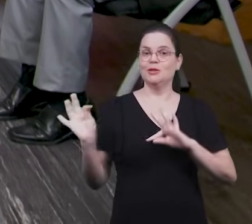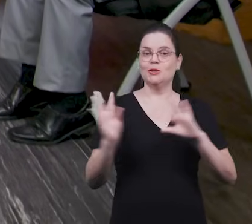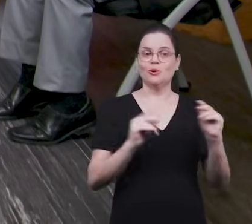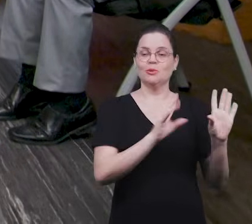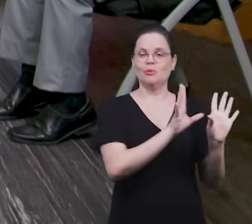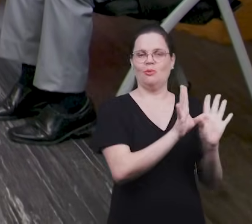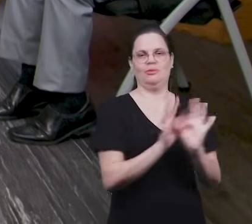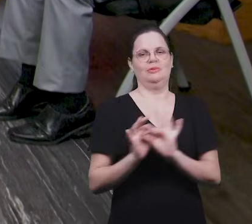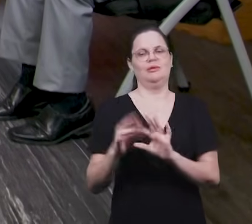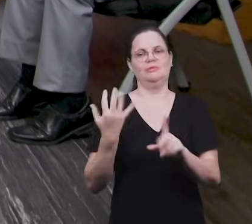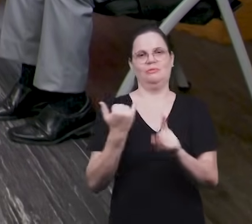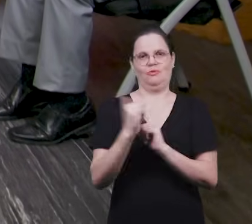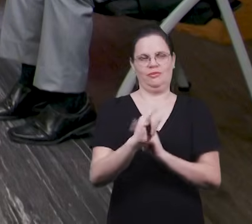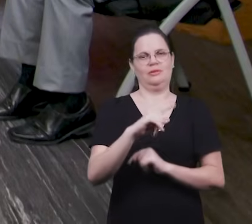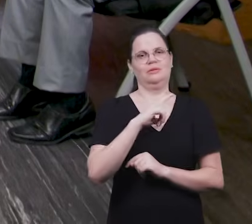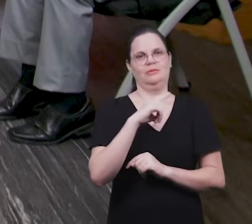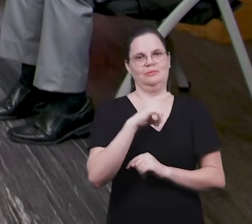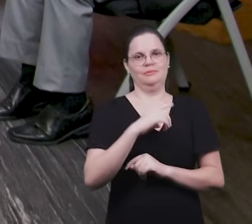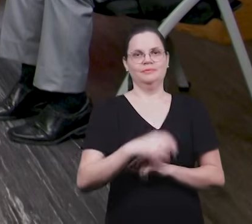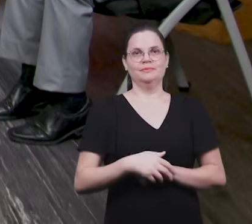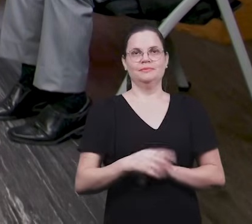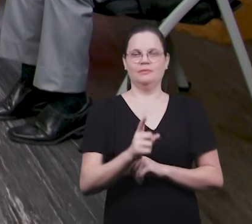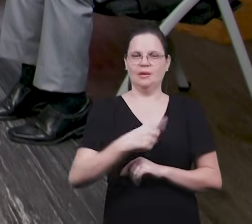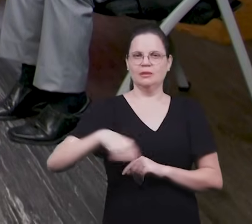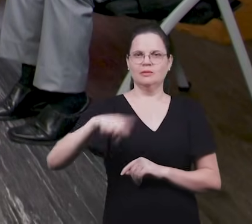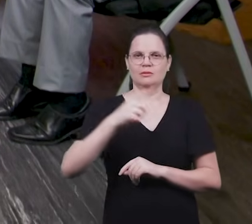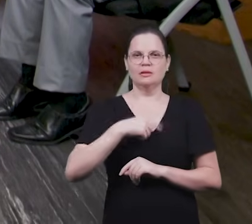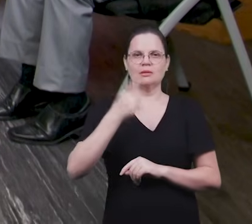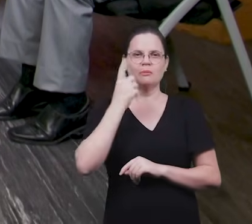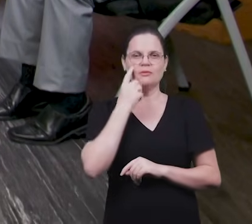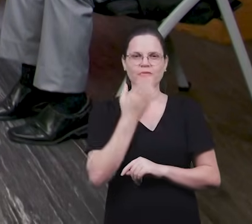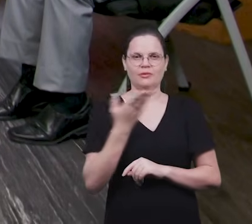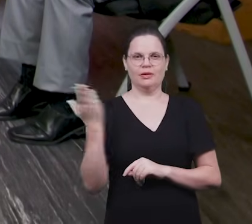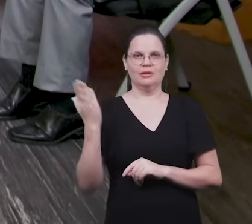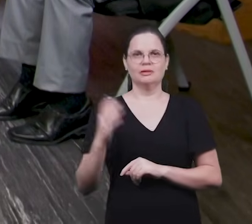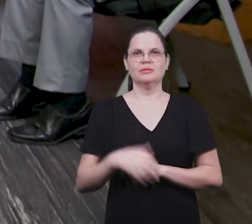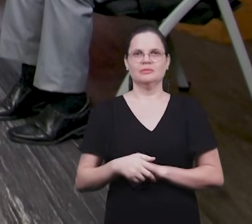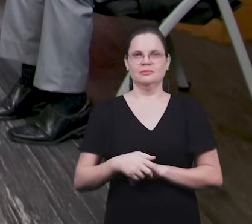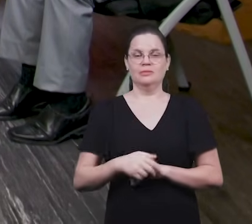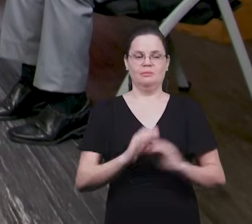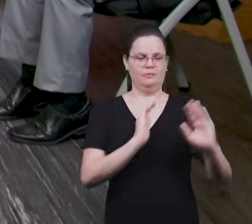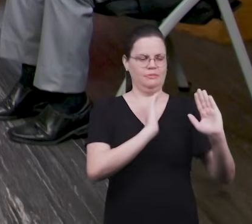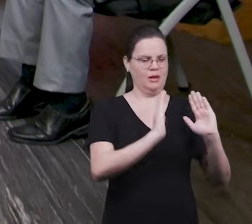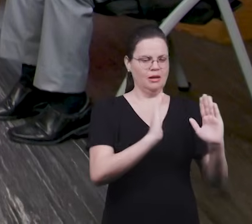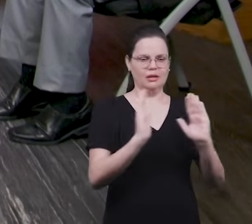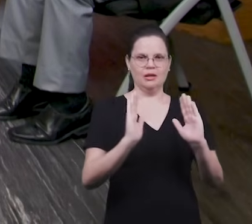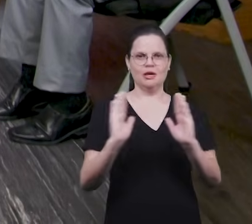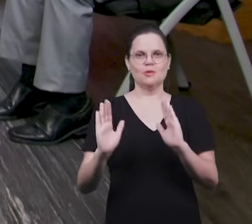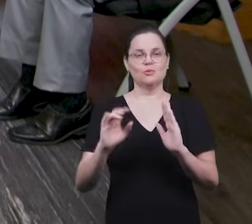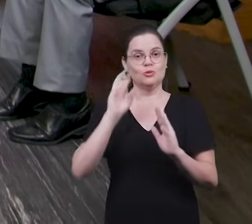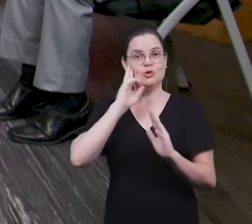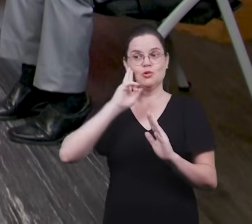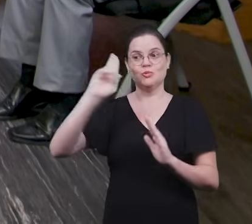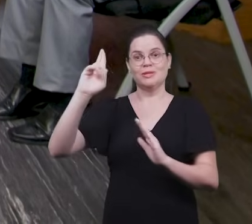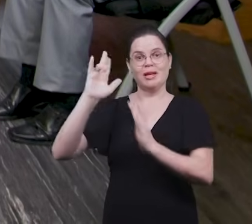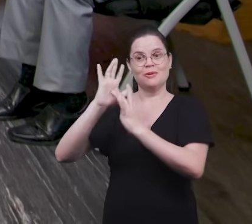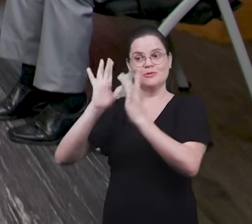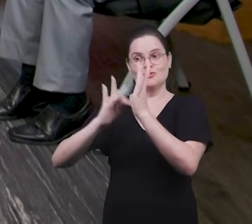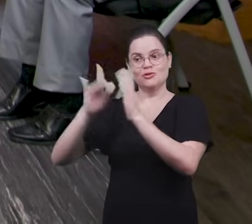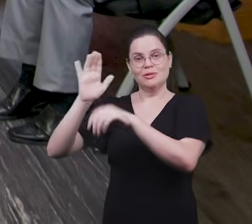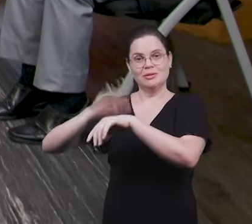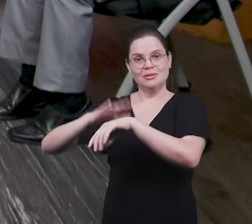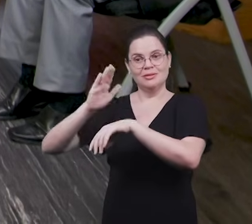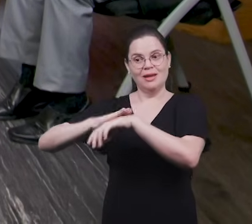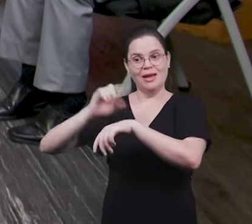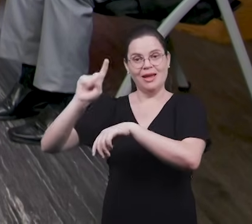seu contexto. Nós estamos pegando um texto, um período ali onde o Senhor Jesus, ainda